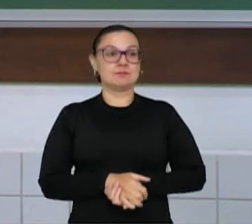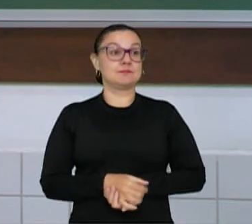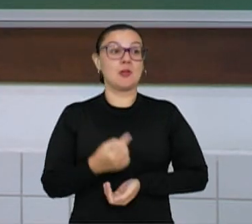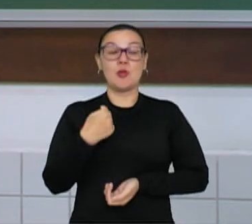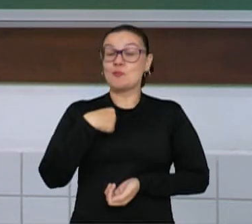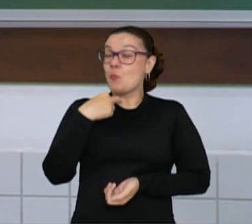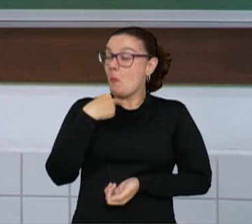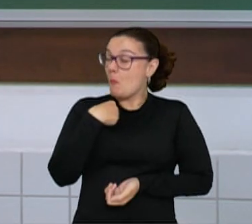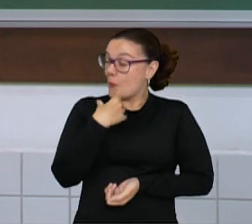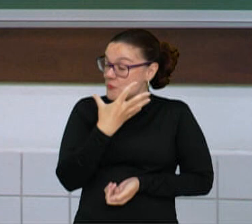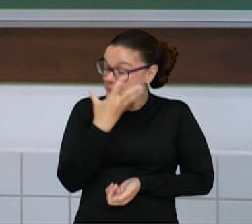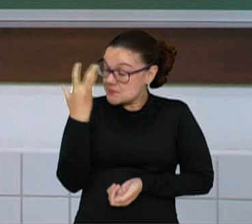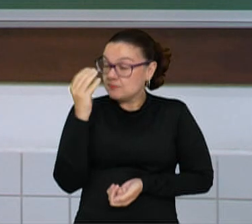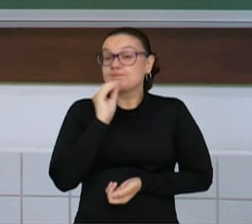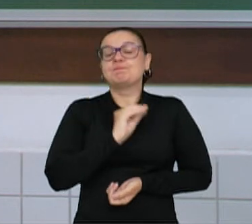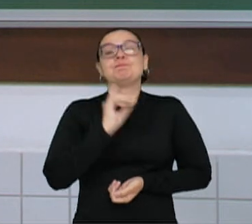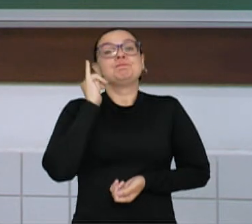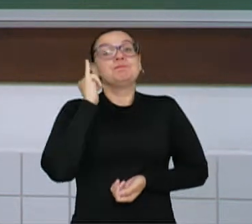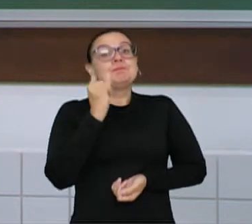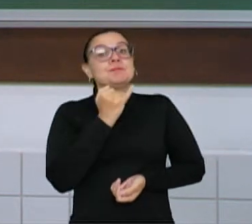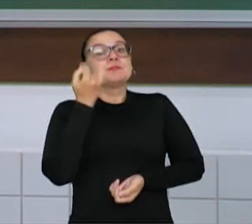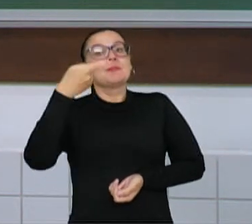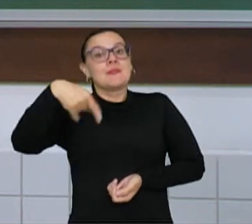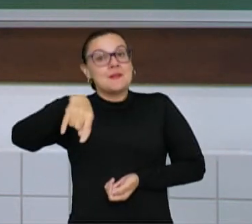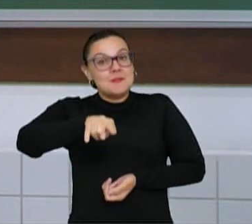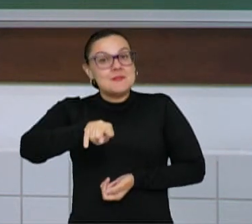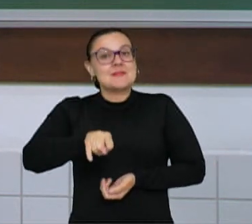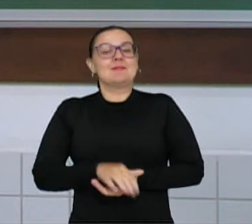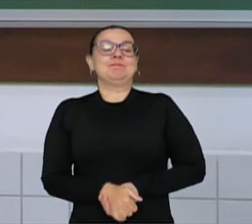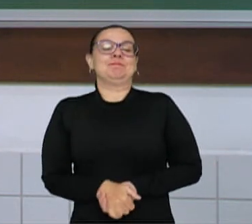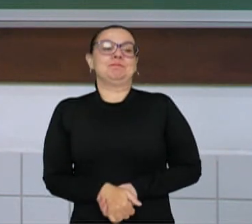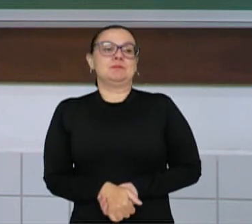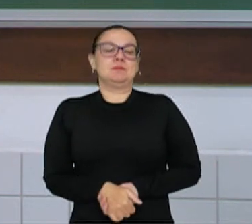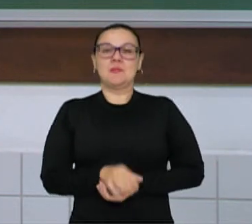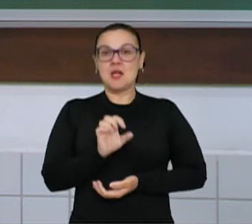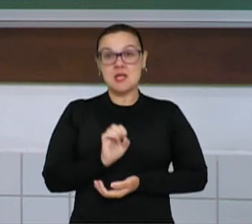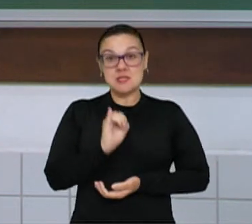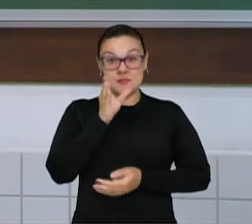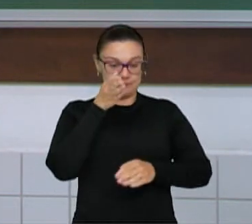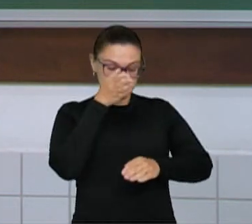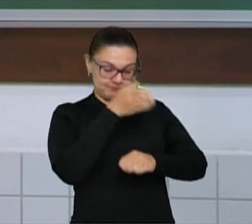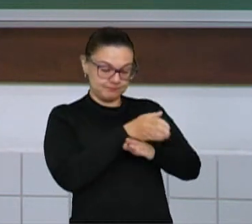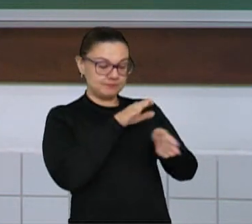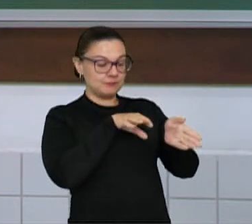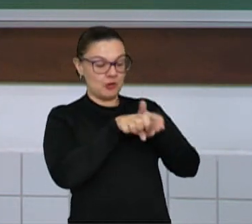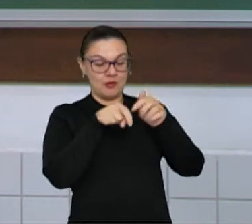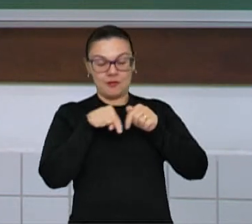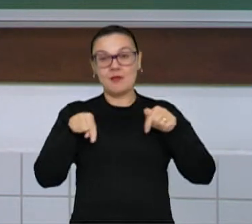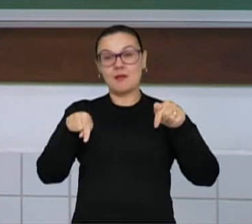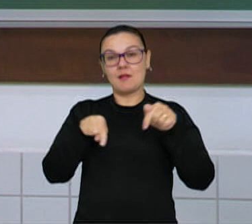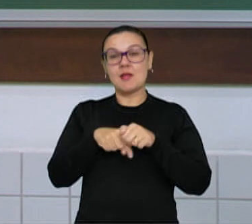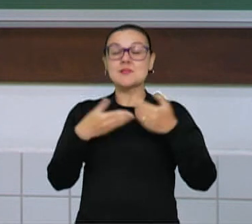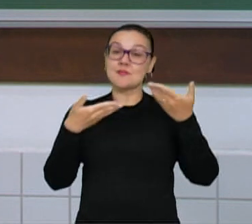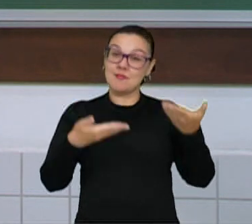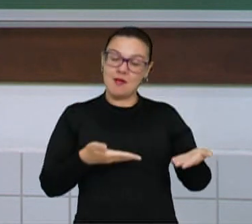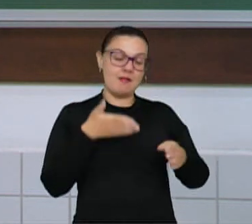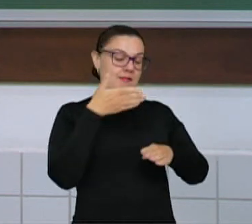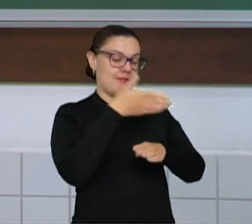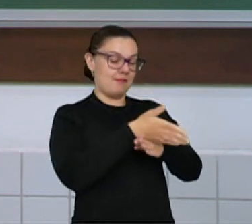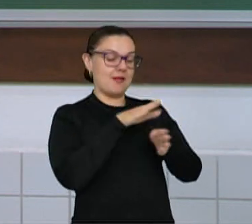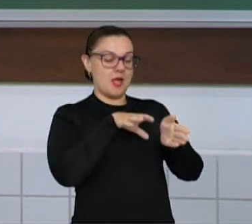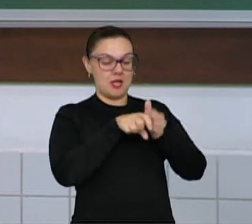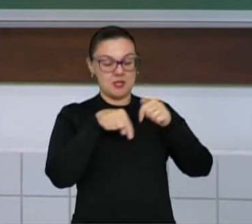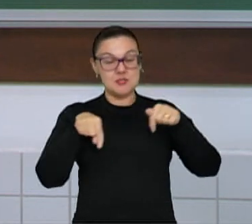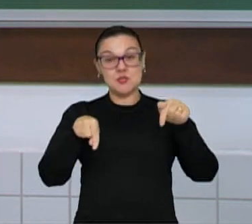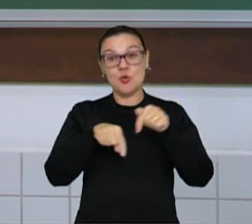posso esquecer de dar um recadinho muito importante para você, né? Se você tem acesso ao Classroom, vai lá no Classroom, deixei